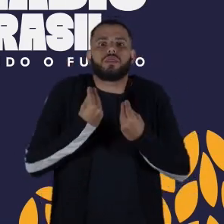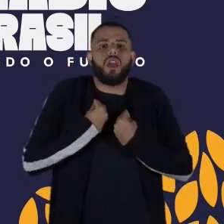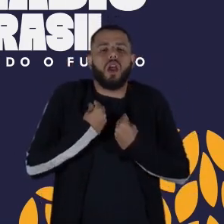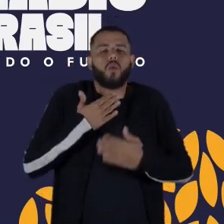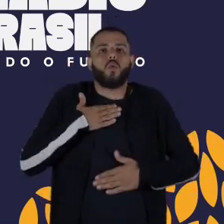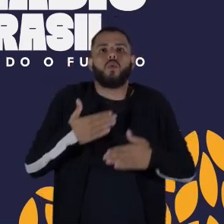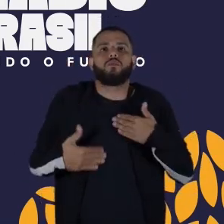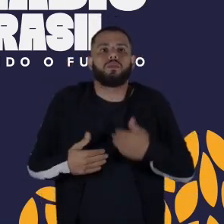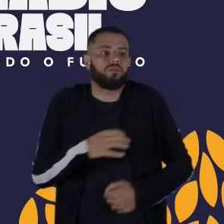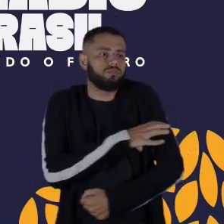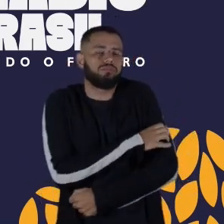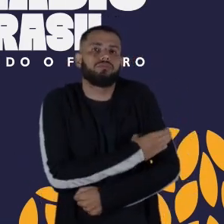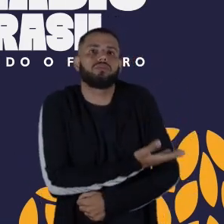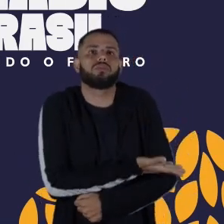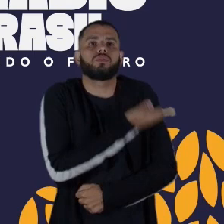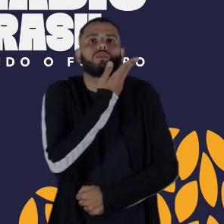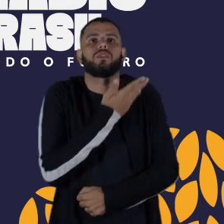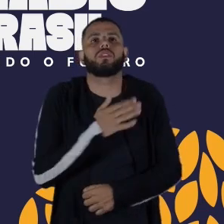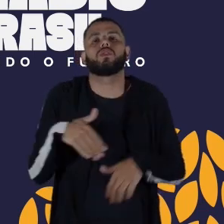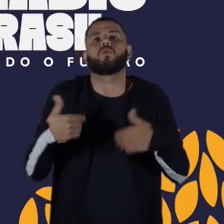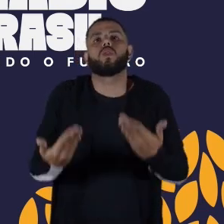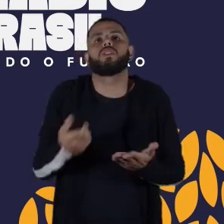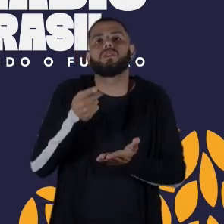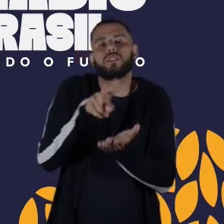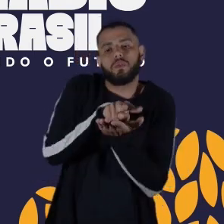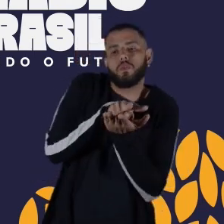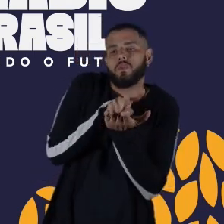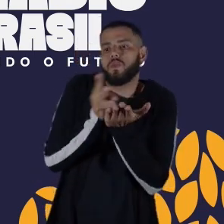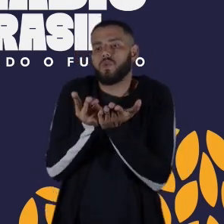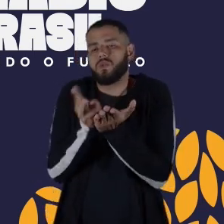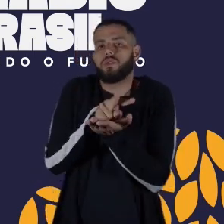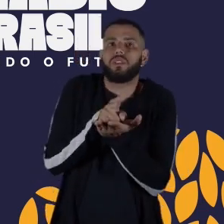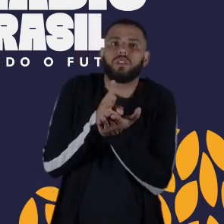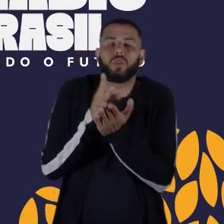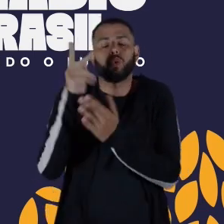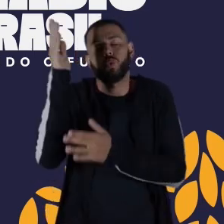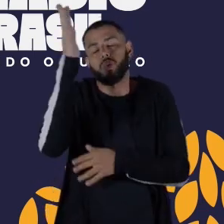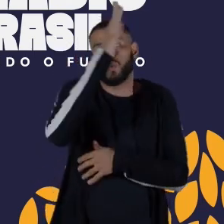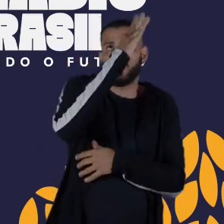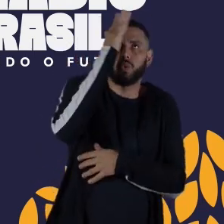é quando você muda de posição, fica mareado.